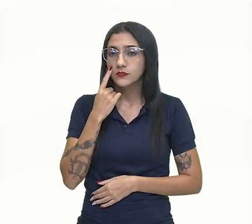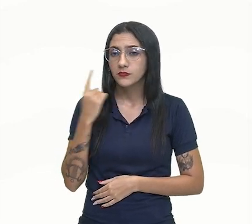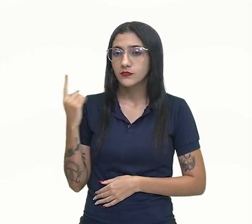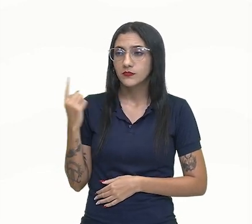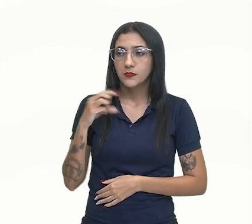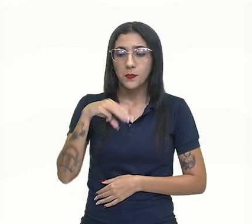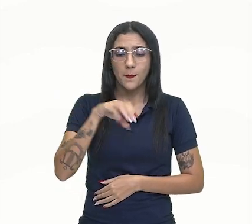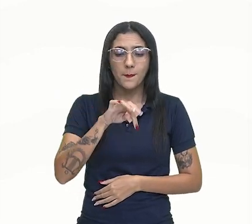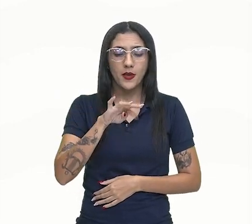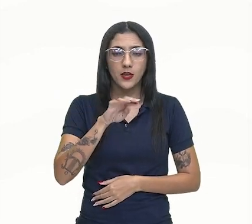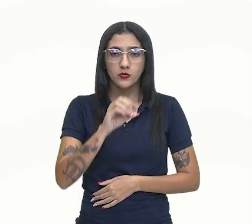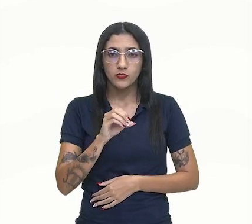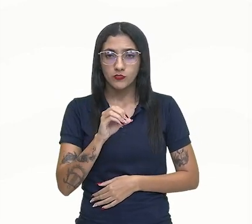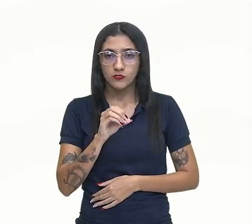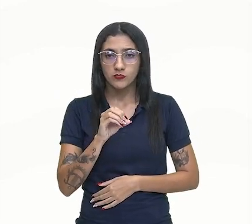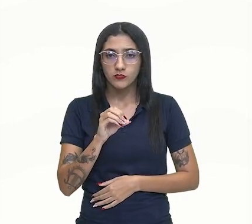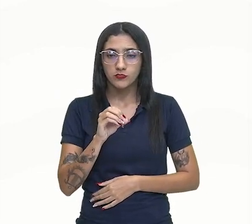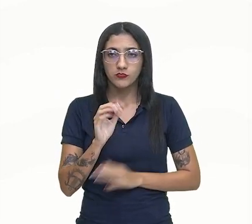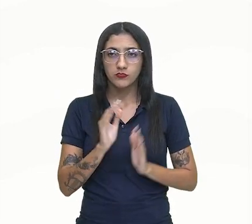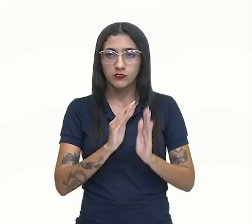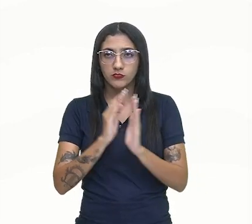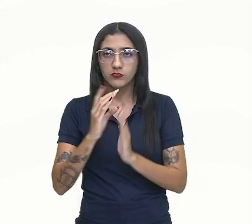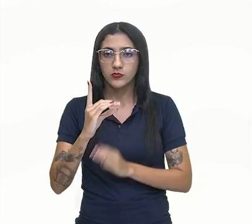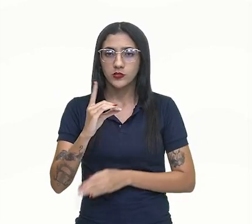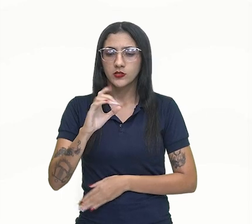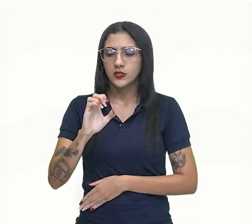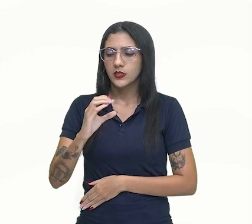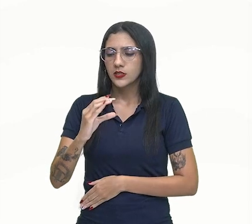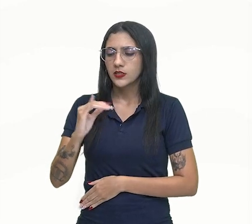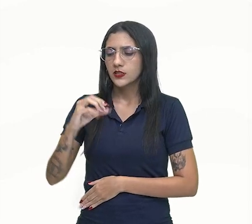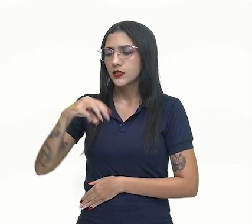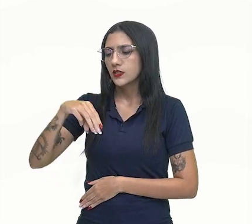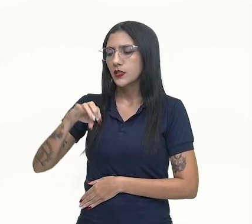metro, aqui é o decímetro,